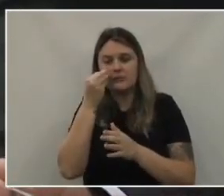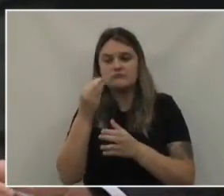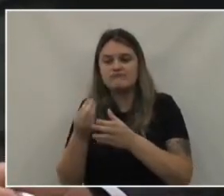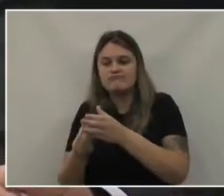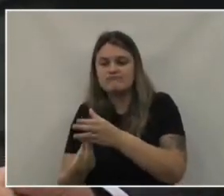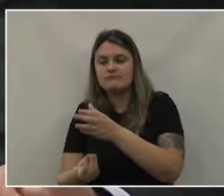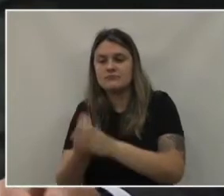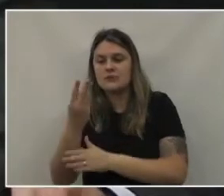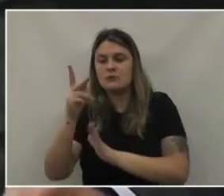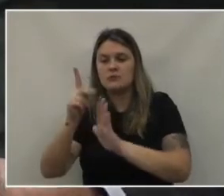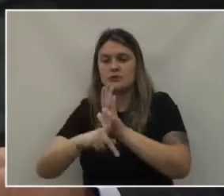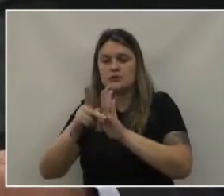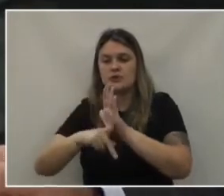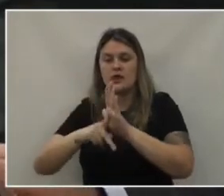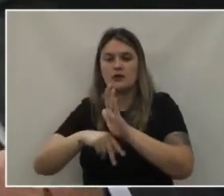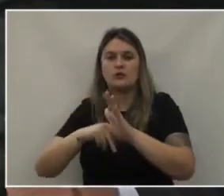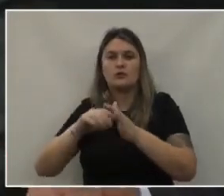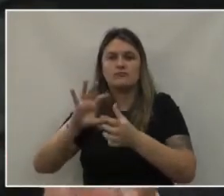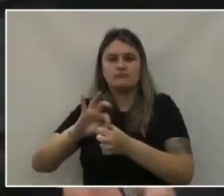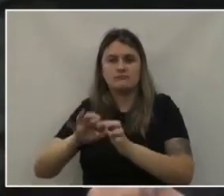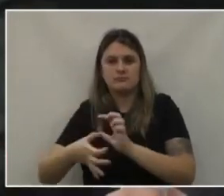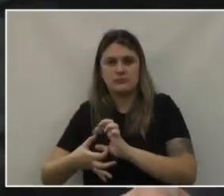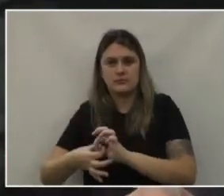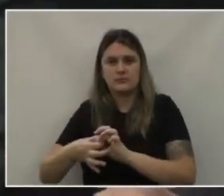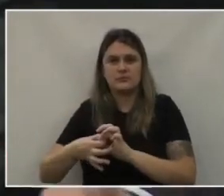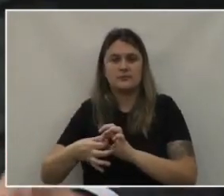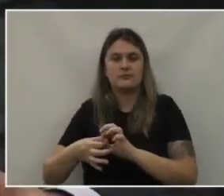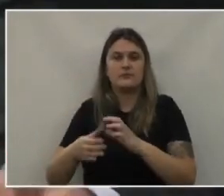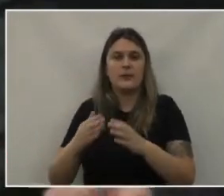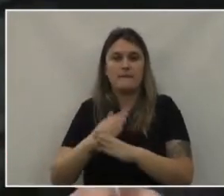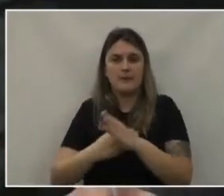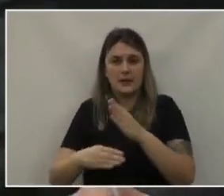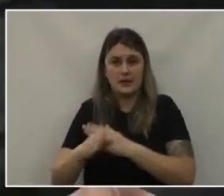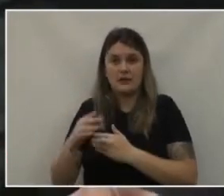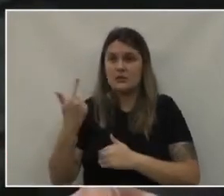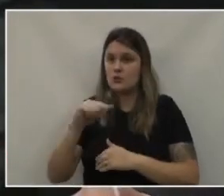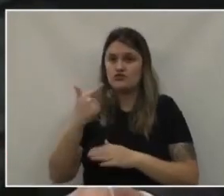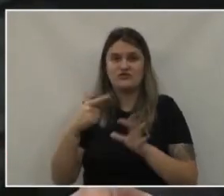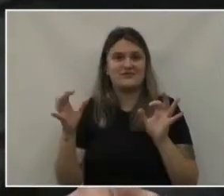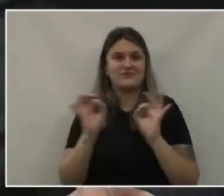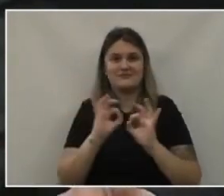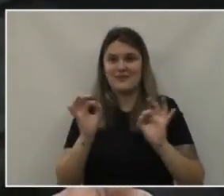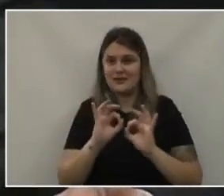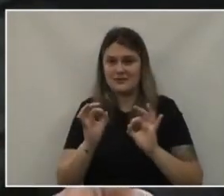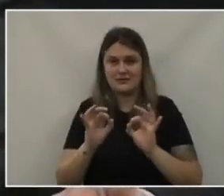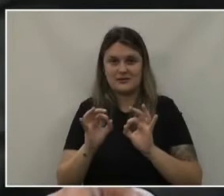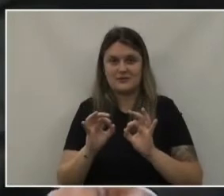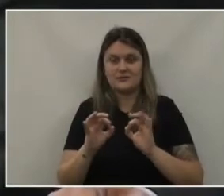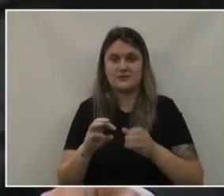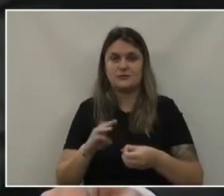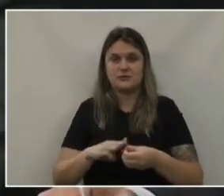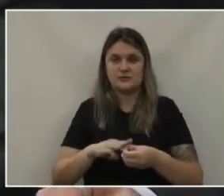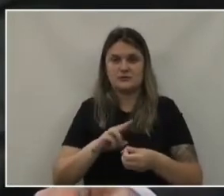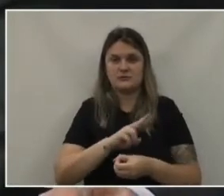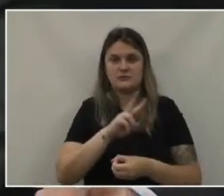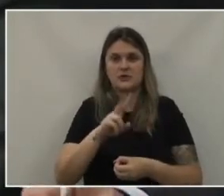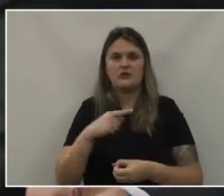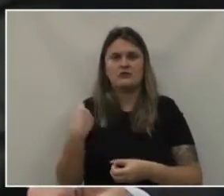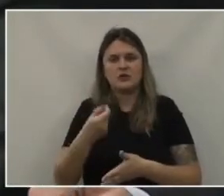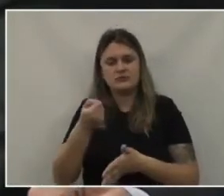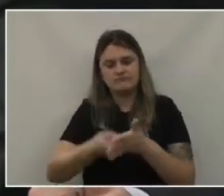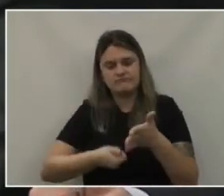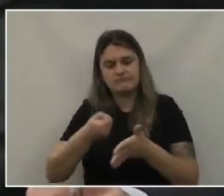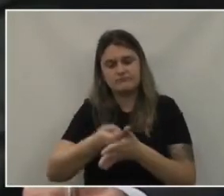o projeto paralímpico aqui em União da Vitória. Não existia nada nesse sentido e a gente